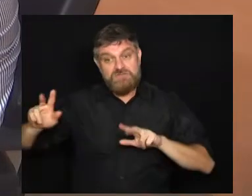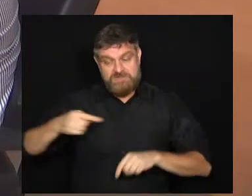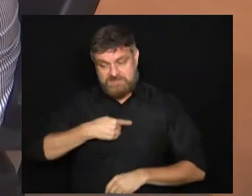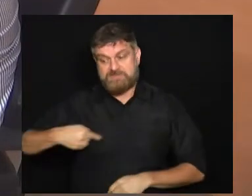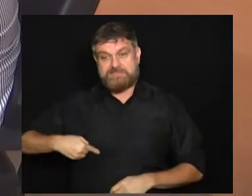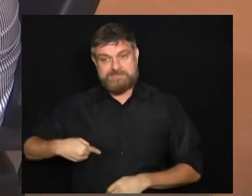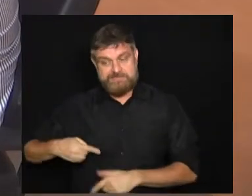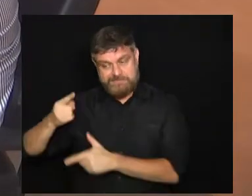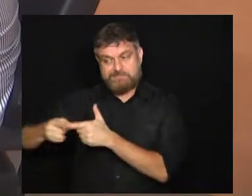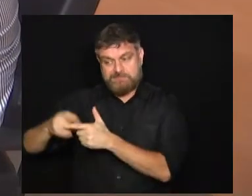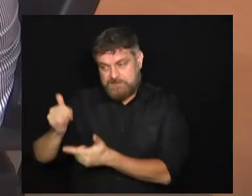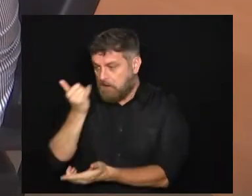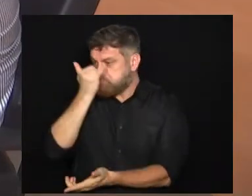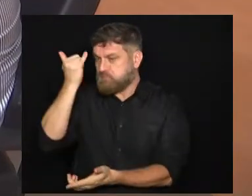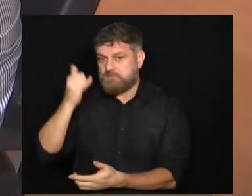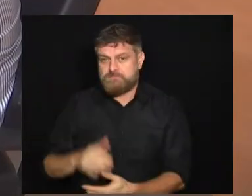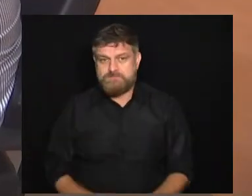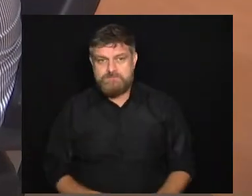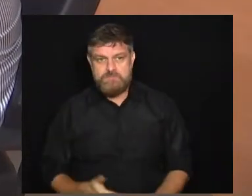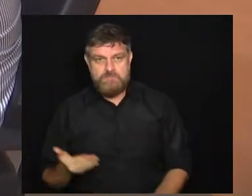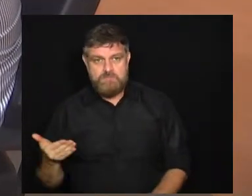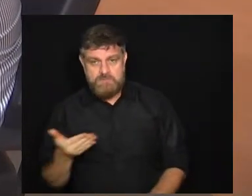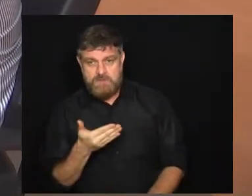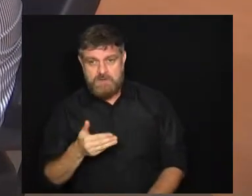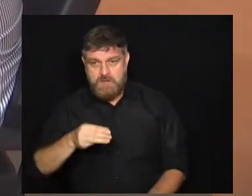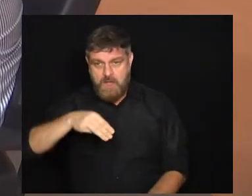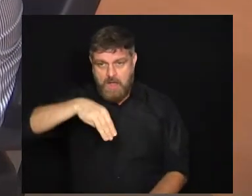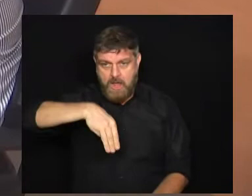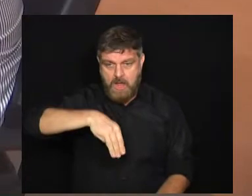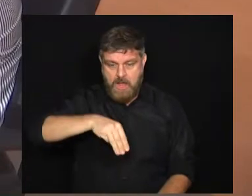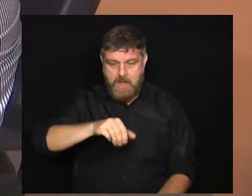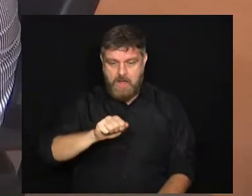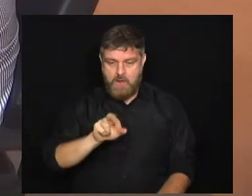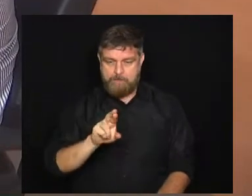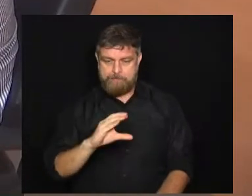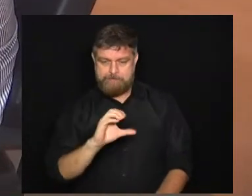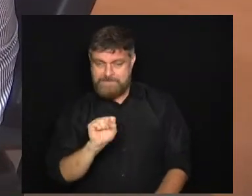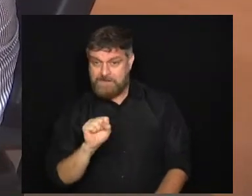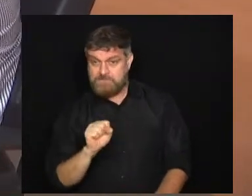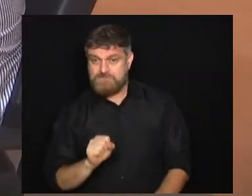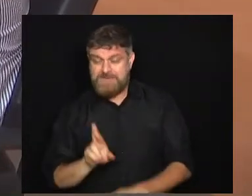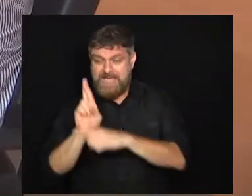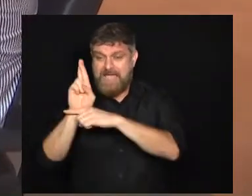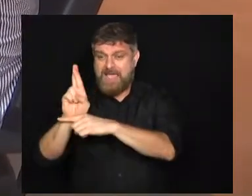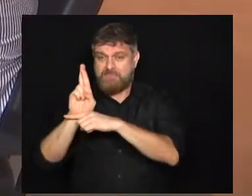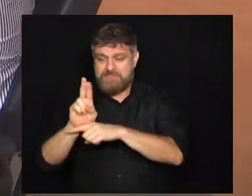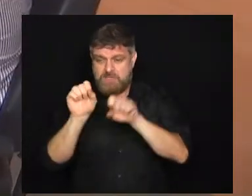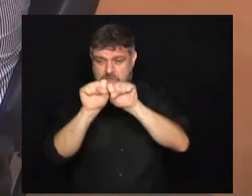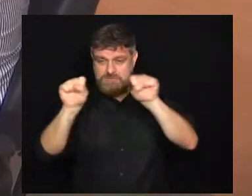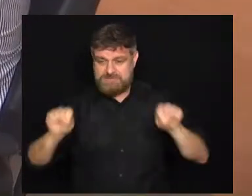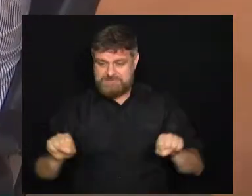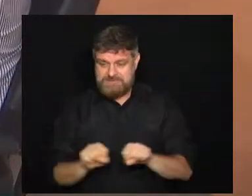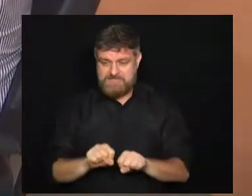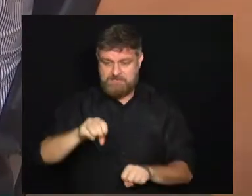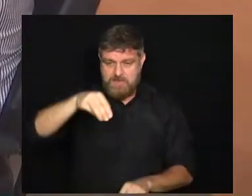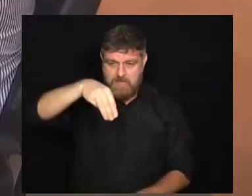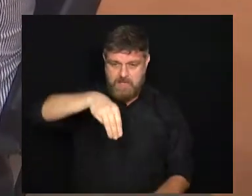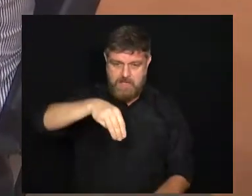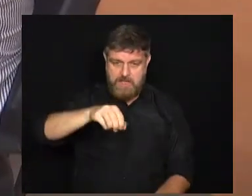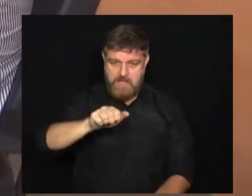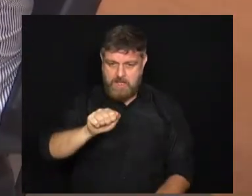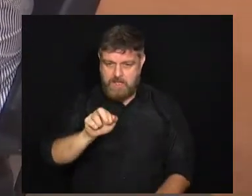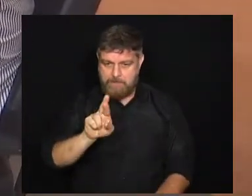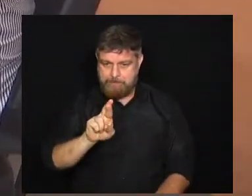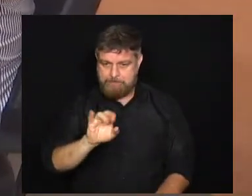então, Marcos Almeida, né, representando aqui a rede Mário Gatti. Marcos, eu gostaria de saber se, antes da gente tratar dessas questões